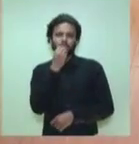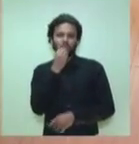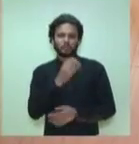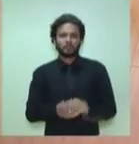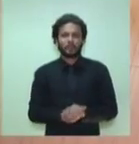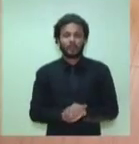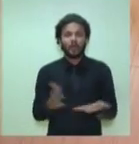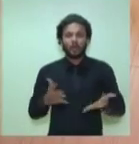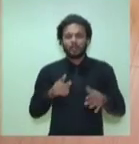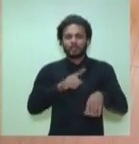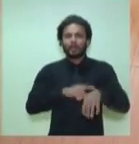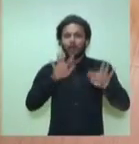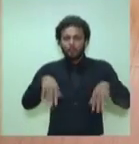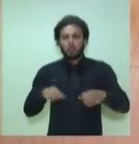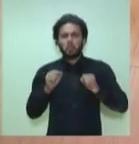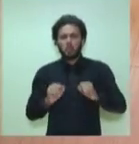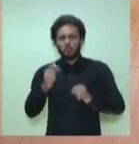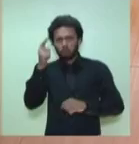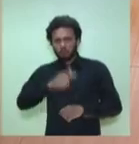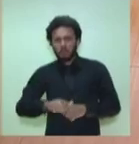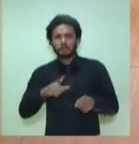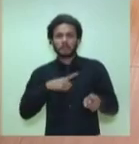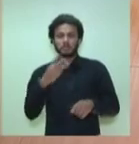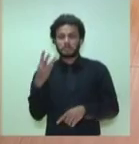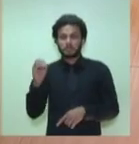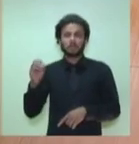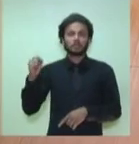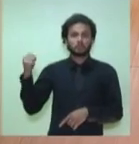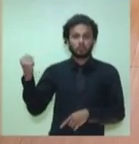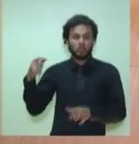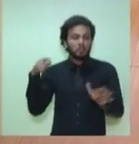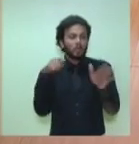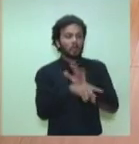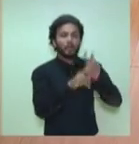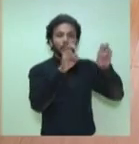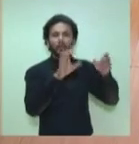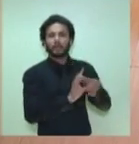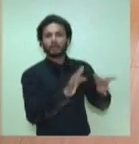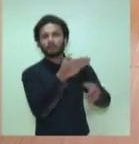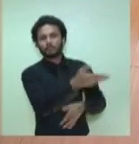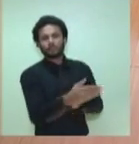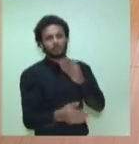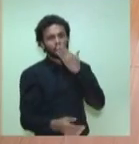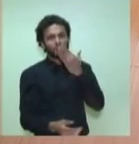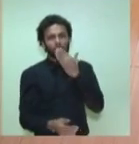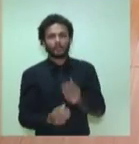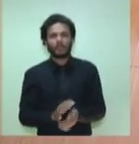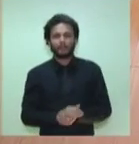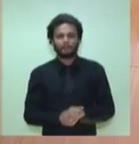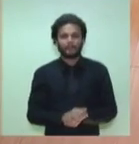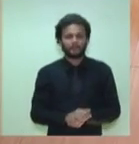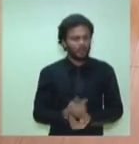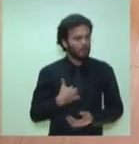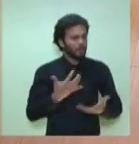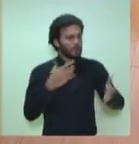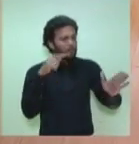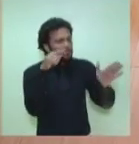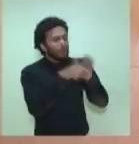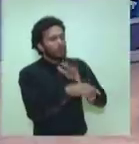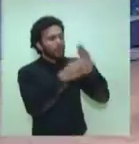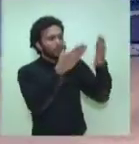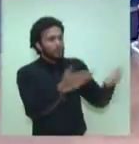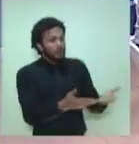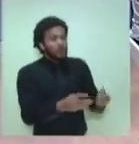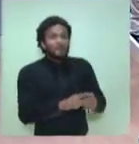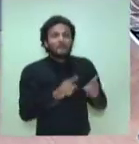acabou, mas agora o senhor pode continuar falando, porque o senhor tem 30 segundos para fazer uma pergunta de tema livre para o candidato Arthur Neto. Eu vou fazer a pergunta para o candidato,